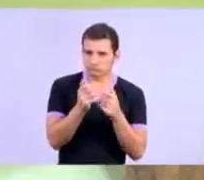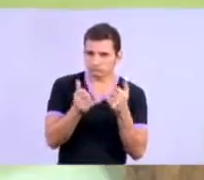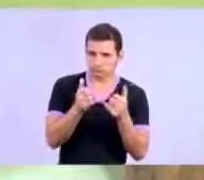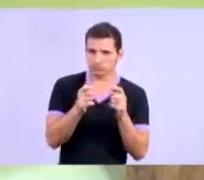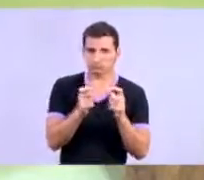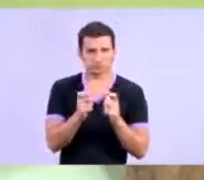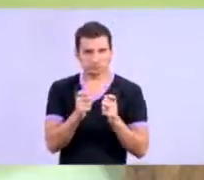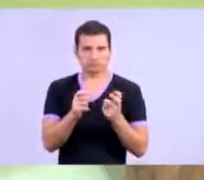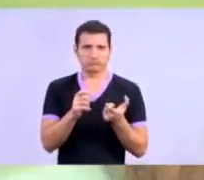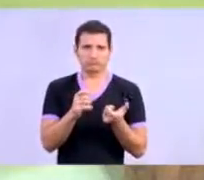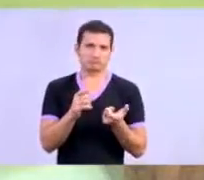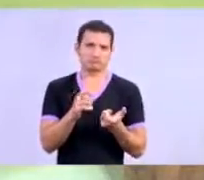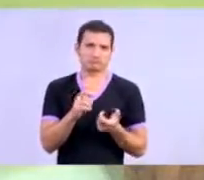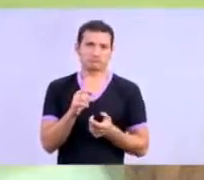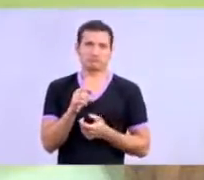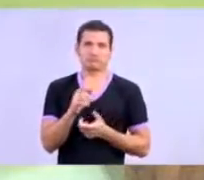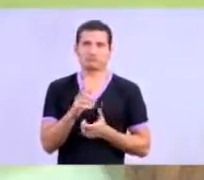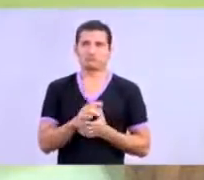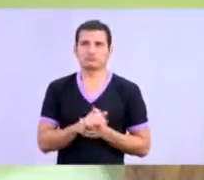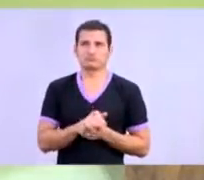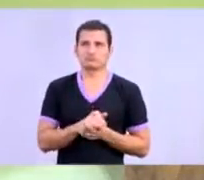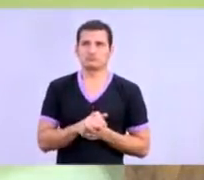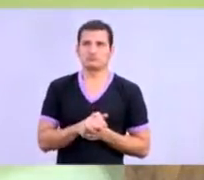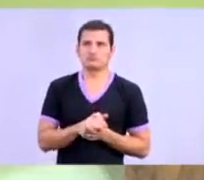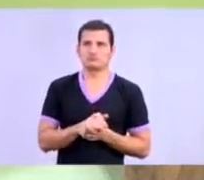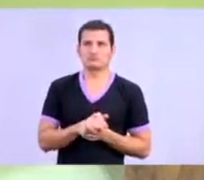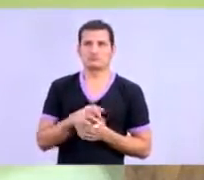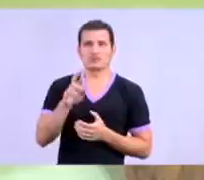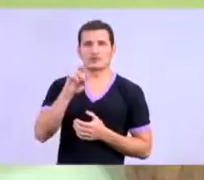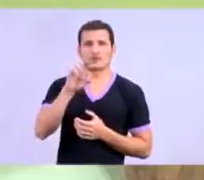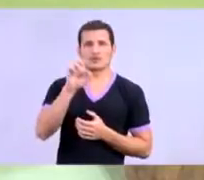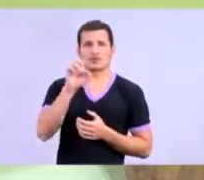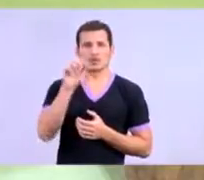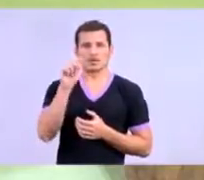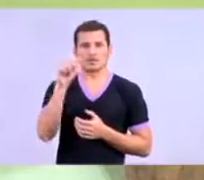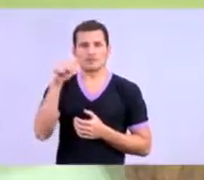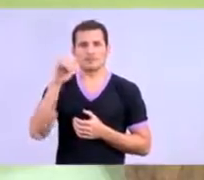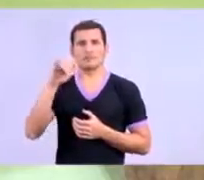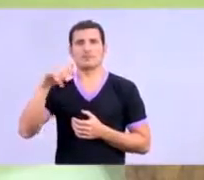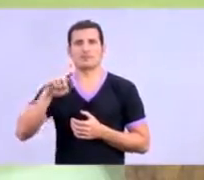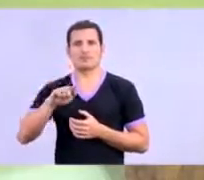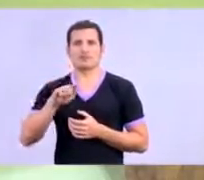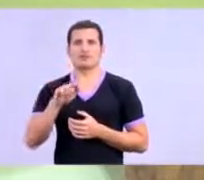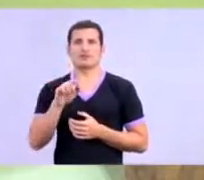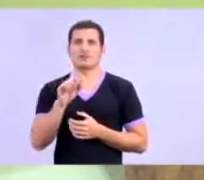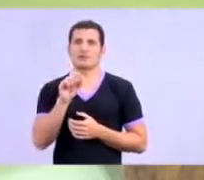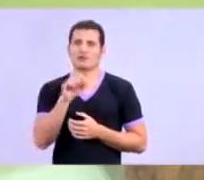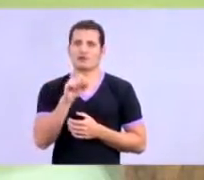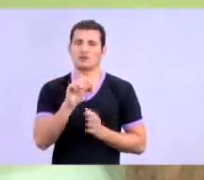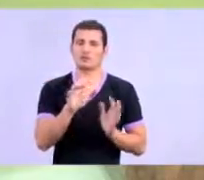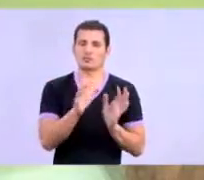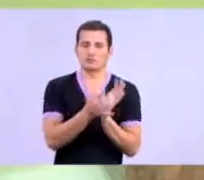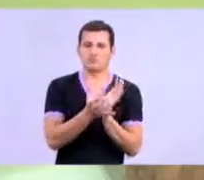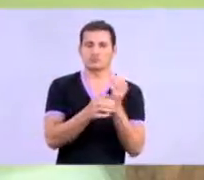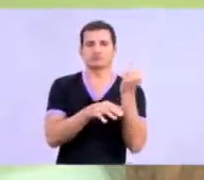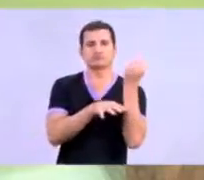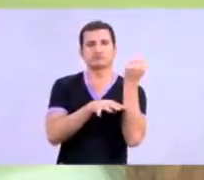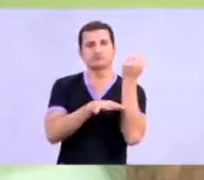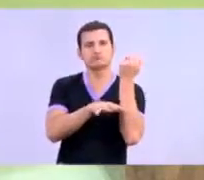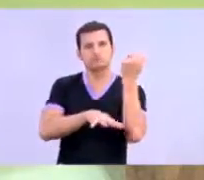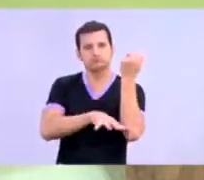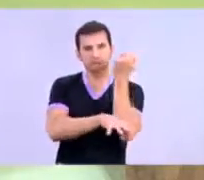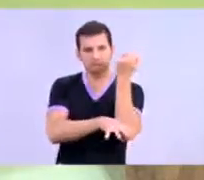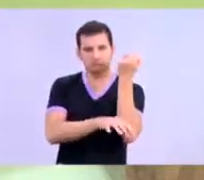chamada Realm, né? Que o Realm seria mais ou menos o domínio, ou seja, é um grupo de servidores que atendem